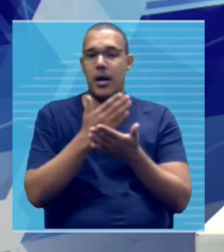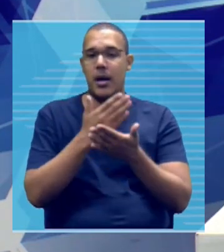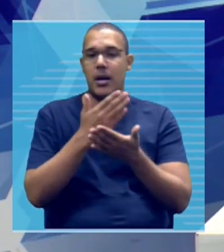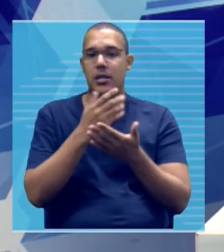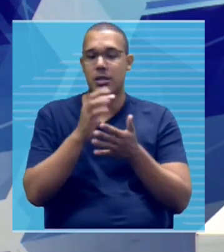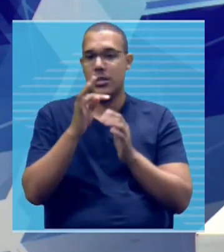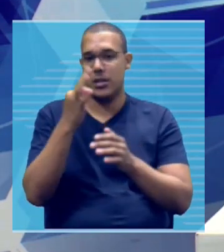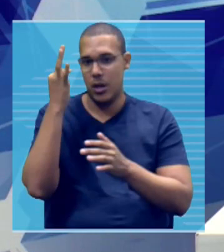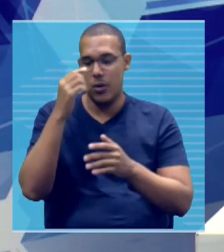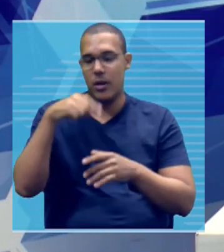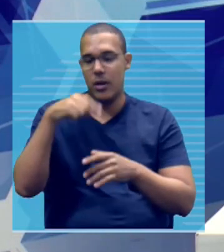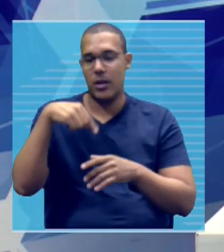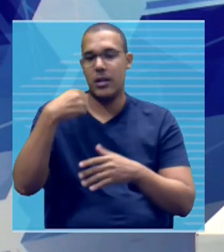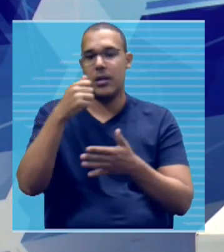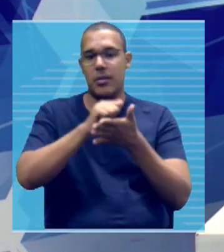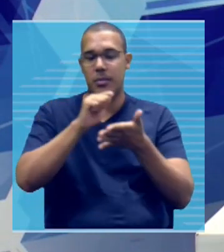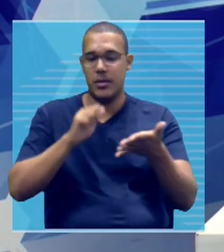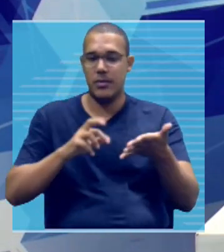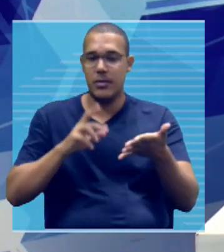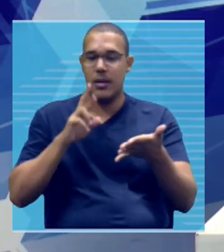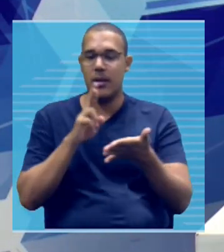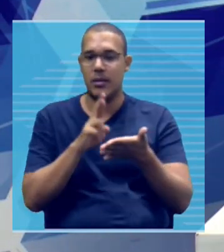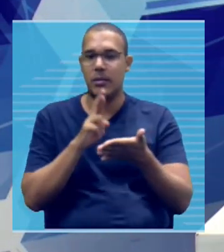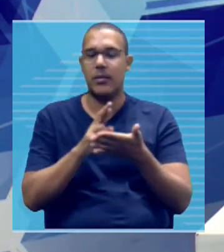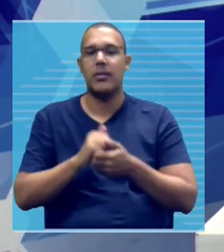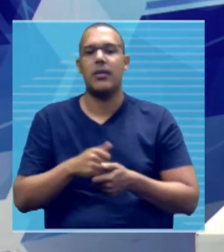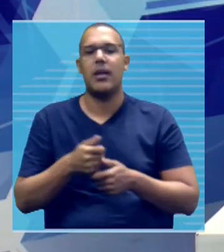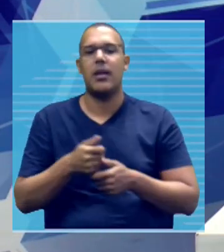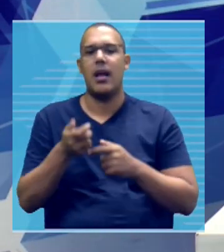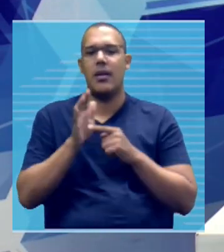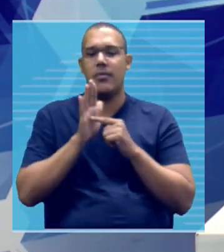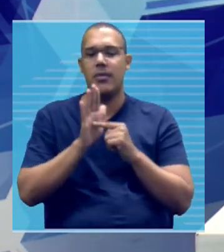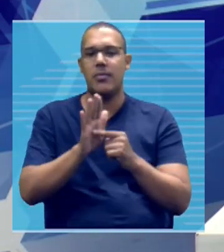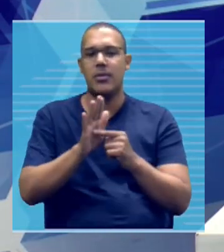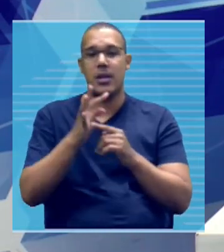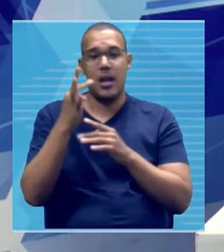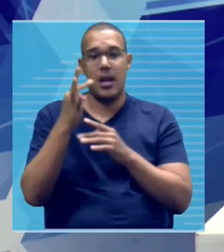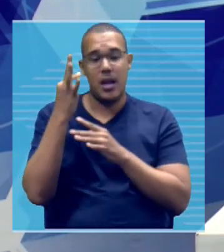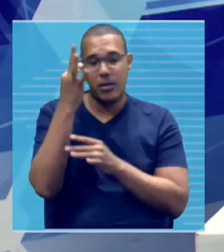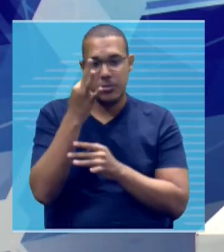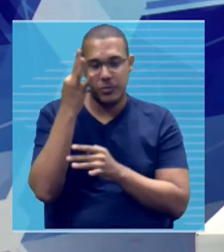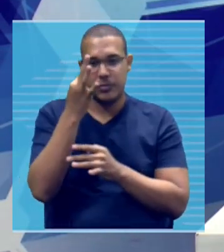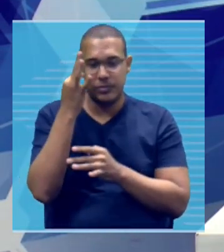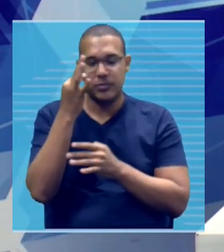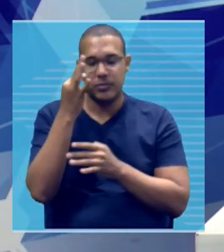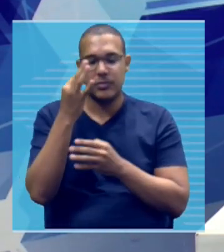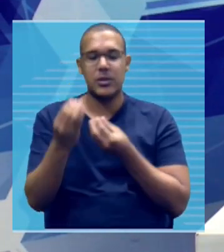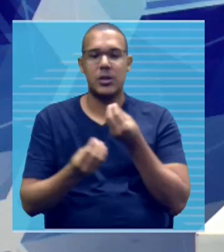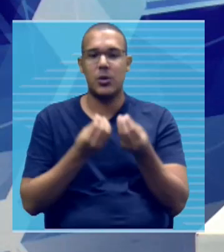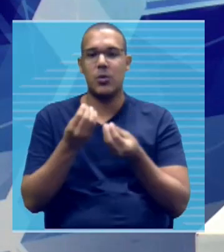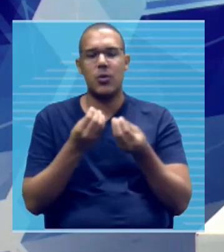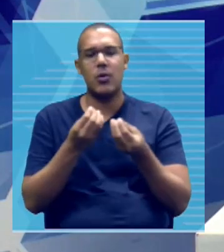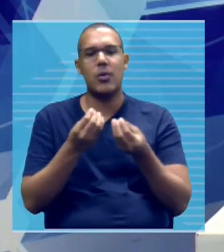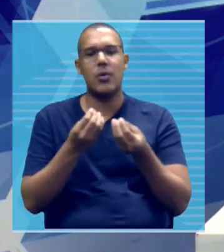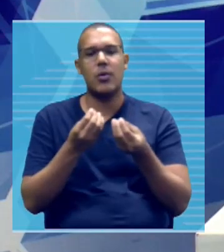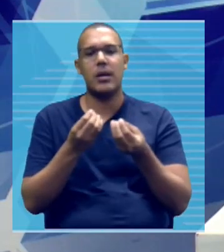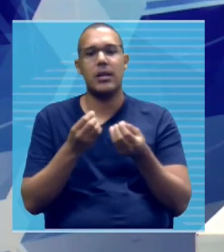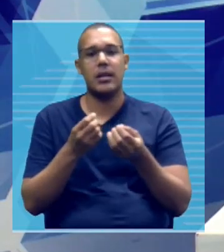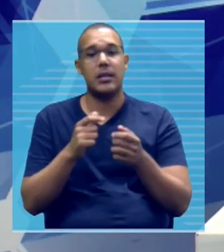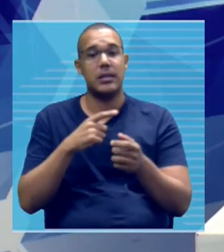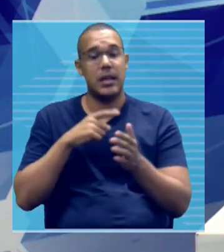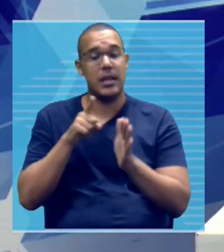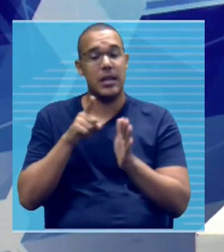fazer questões de classe. E aí nós vamos mostrar toda essa teoria, mostrar como é cobrada numa questão